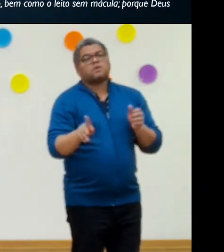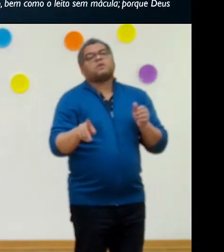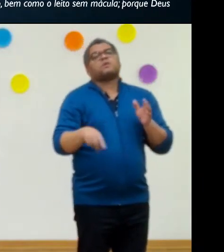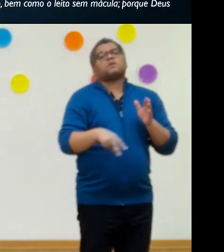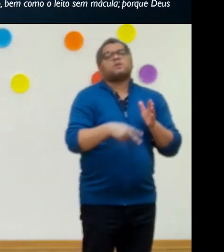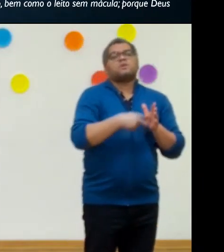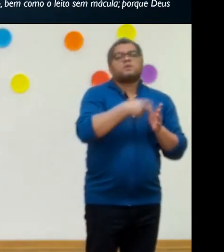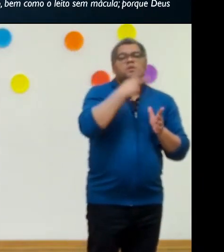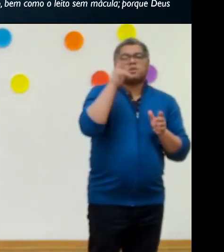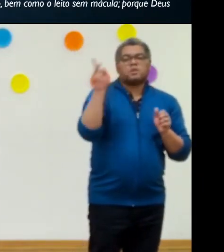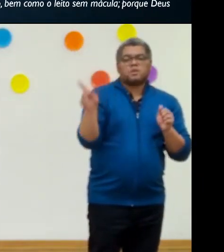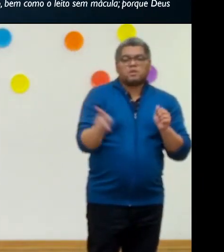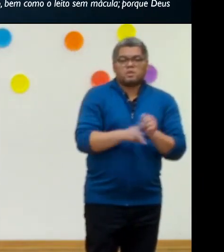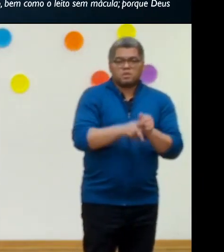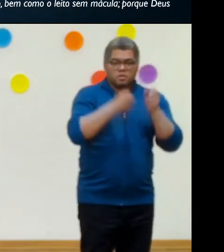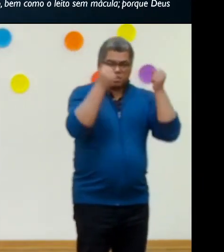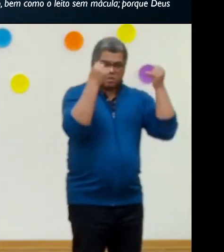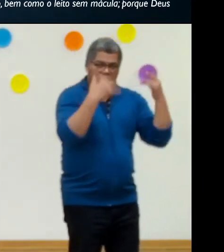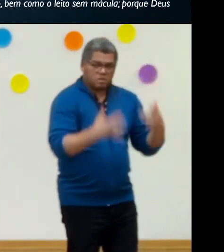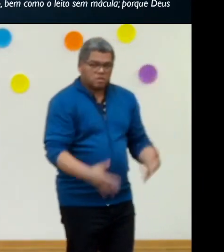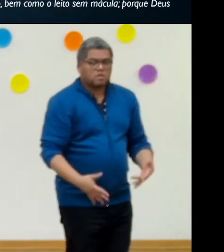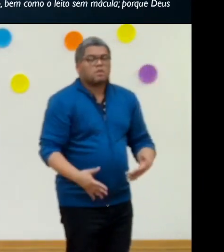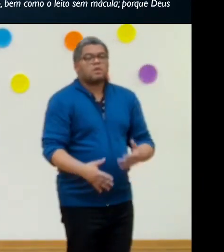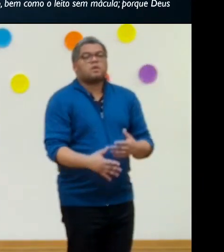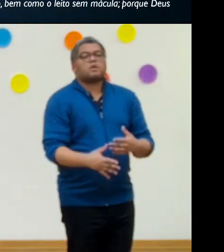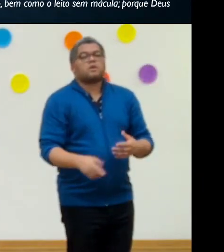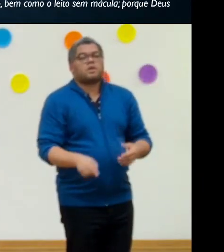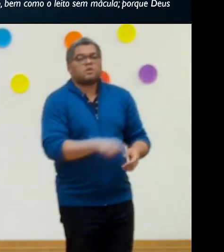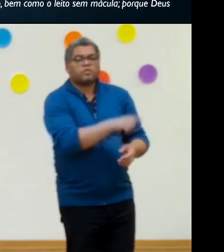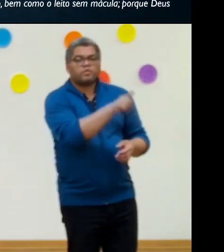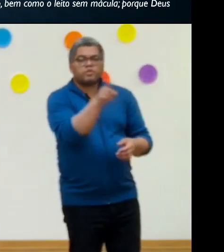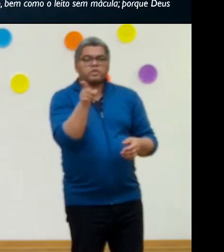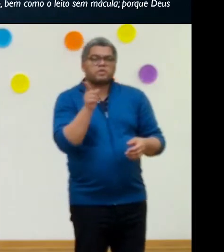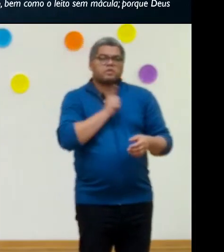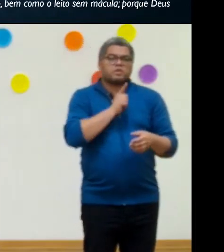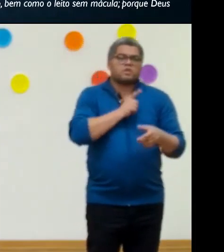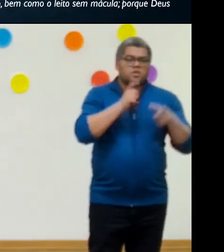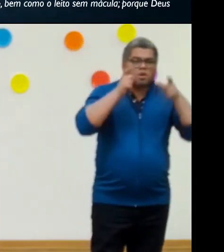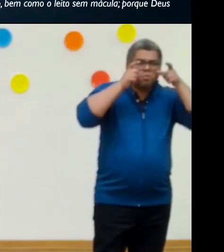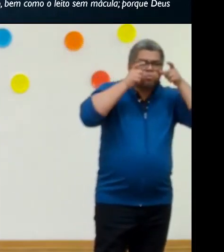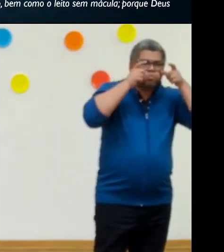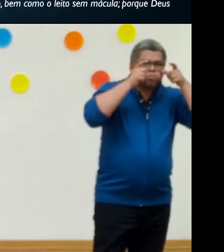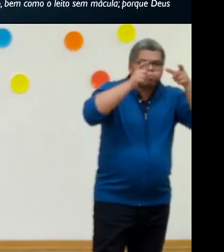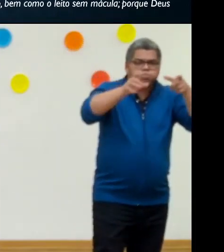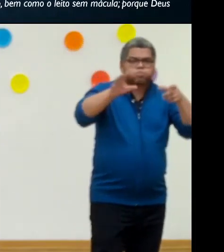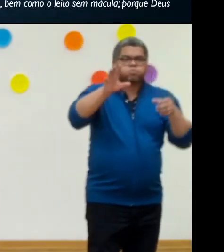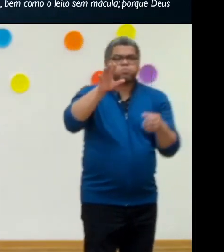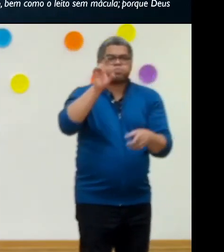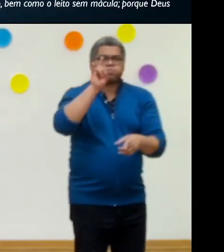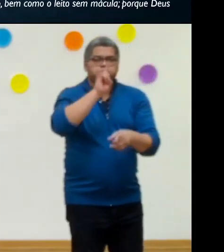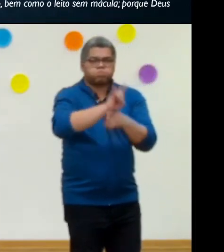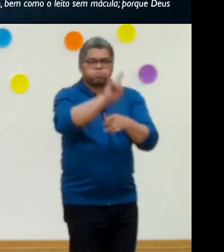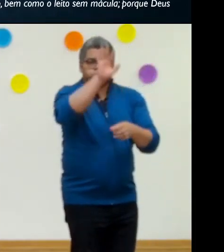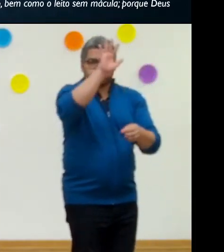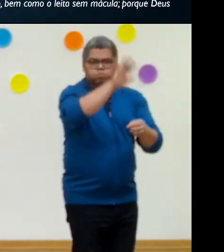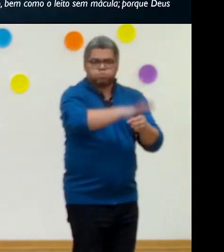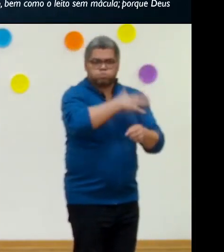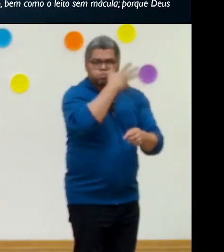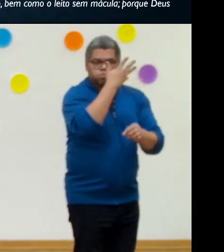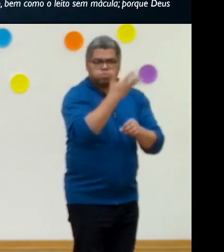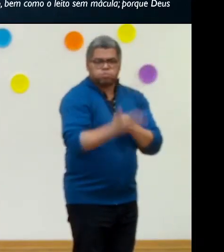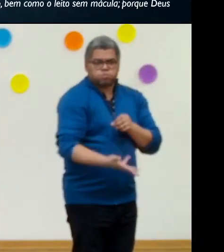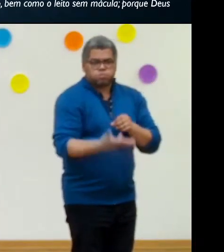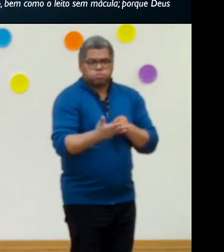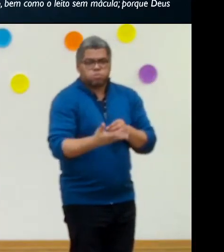adultério, está falando dos ímpios que trazem maus ensinos para a igreja, falsos profetas. Eles têm os olhos cheios de